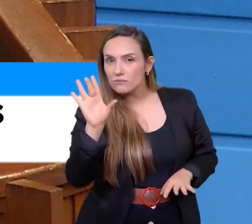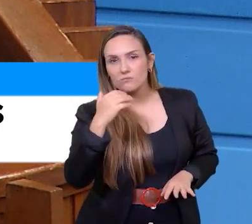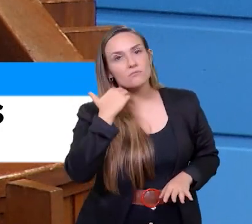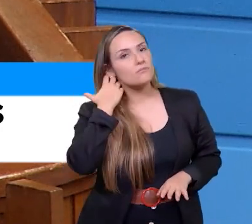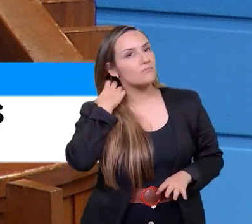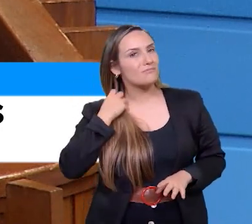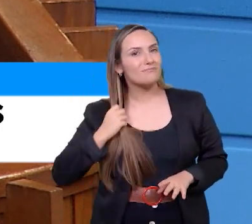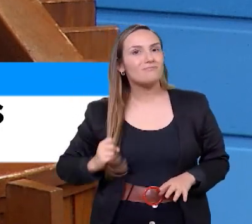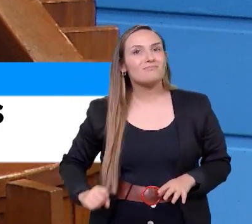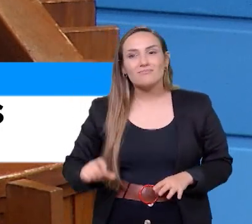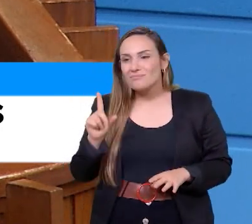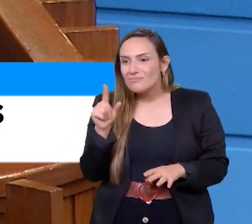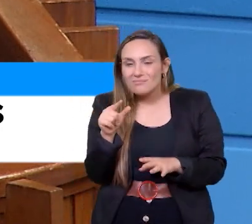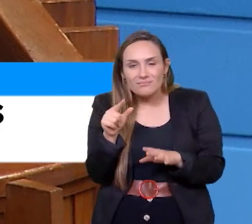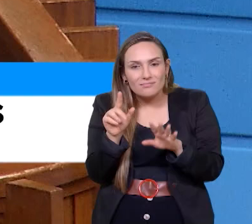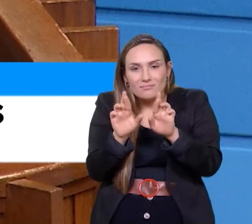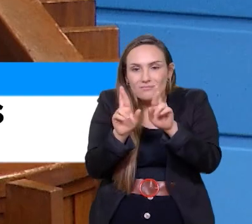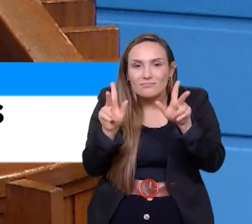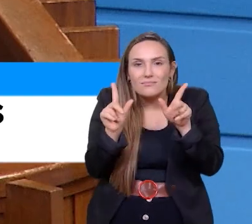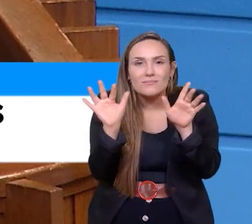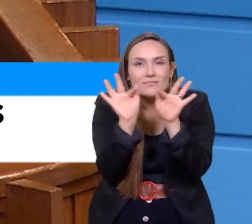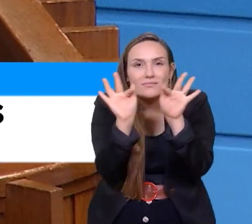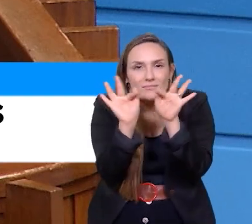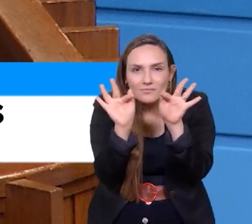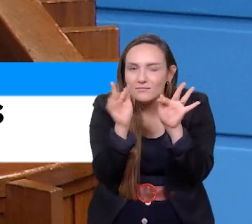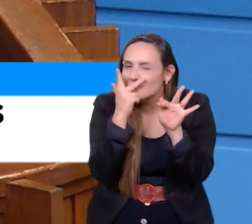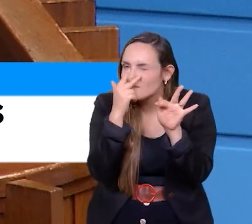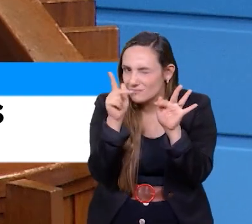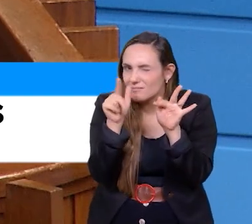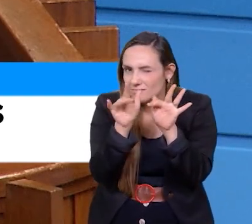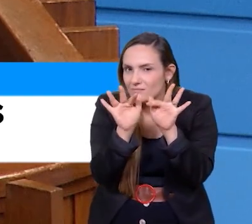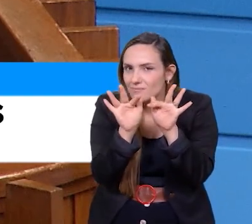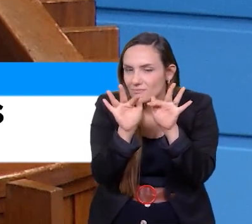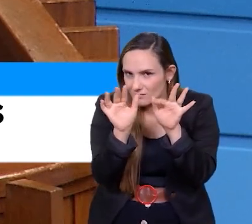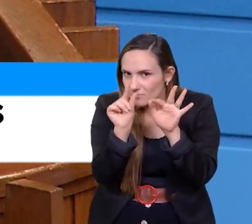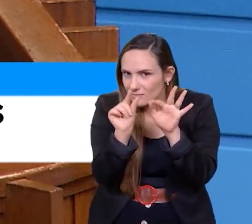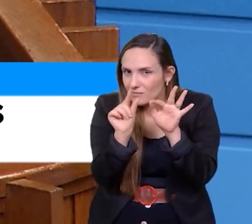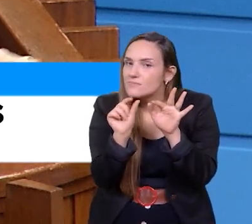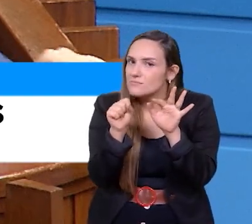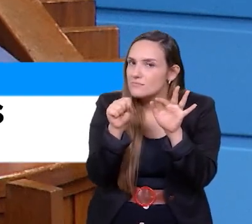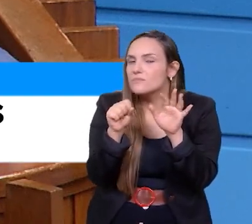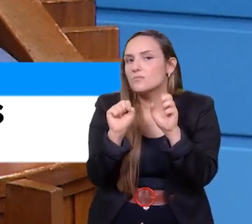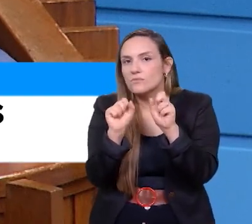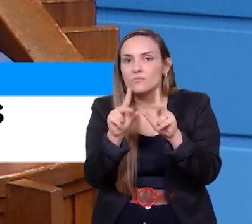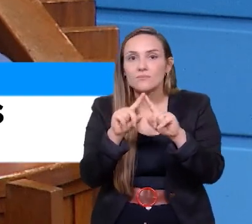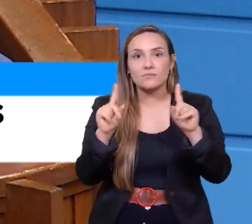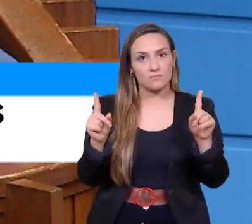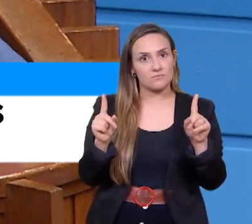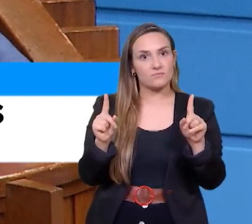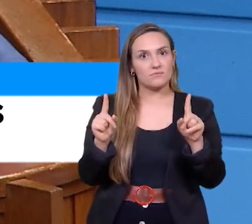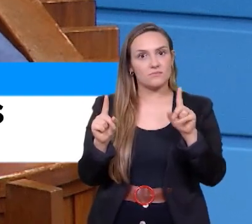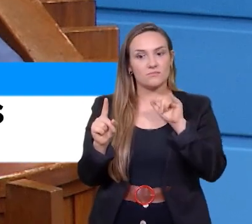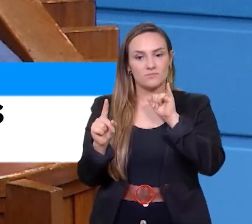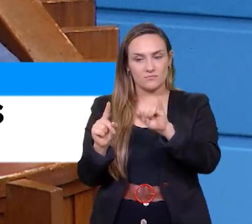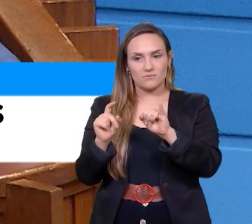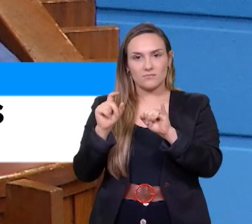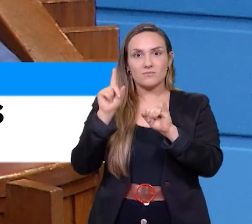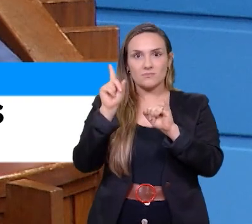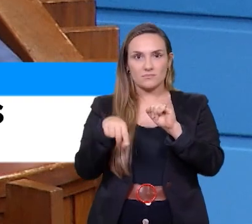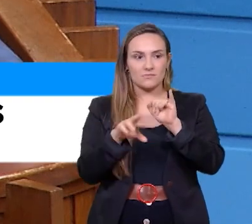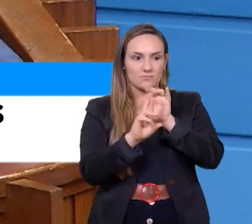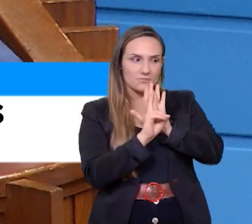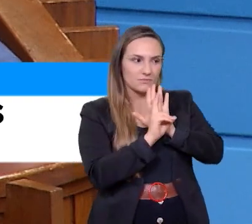1,8%, praticamente. É uma diferença muito pequena, parece que é pequena, mas, na verdade, em termos